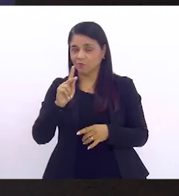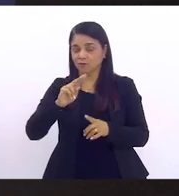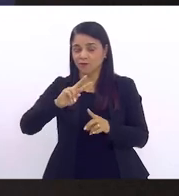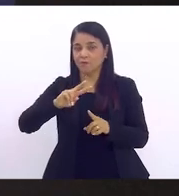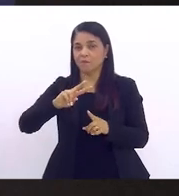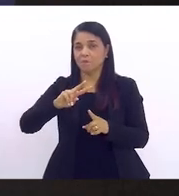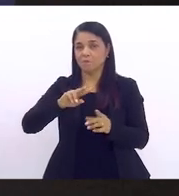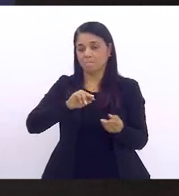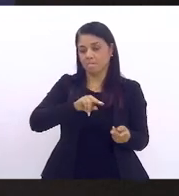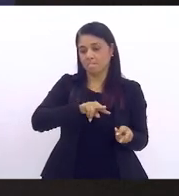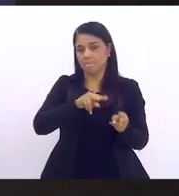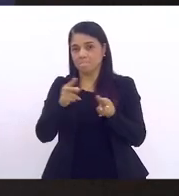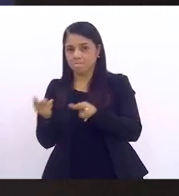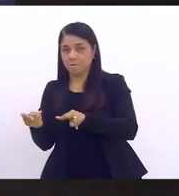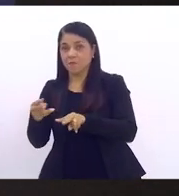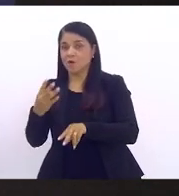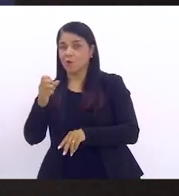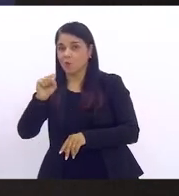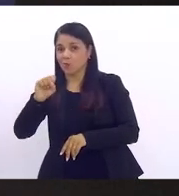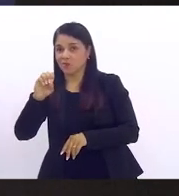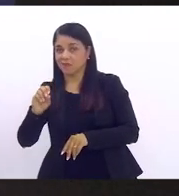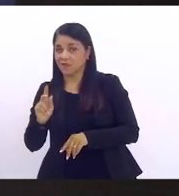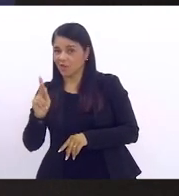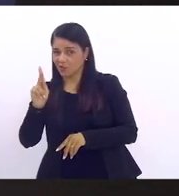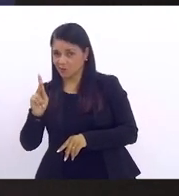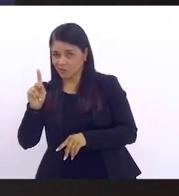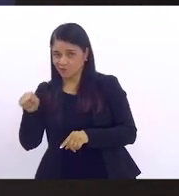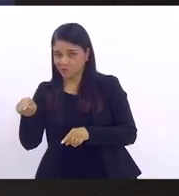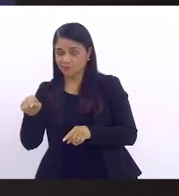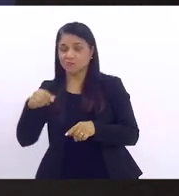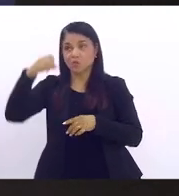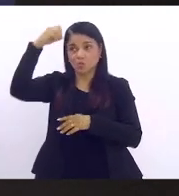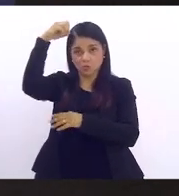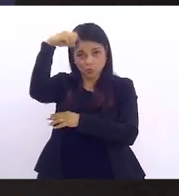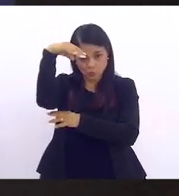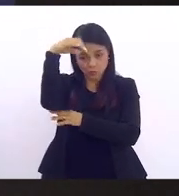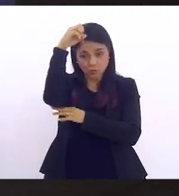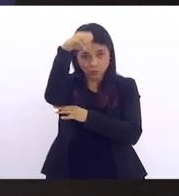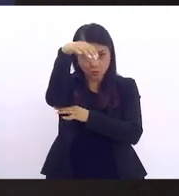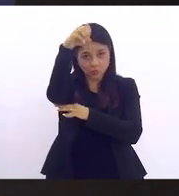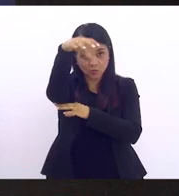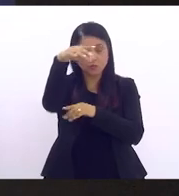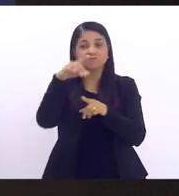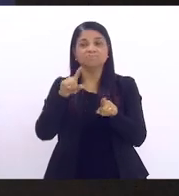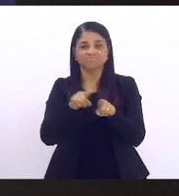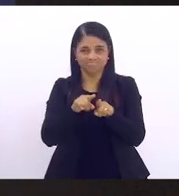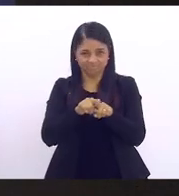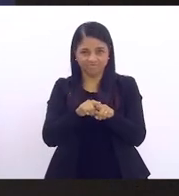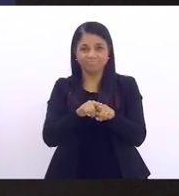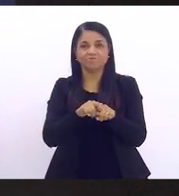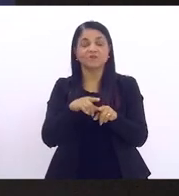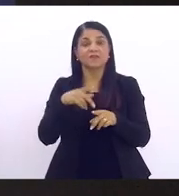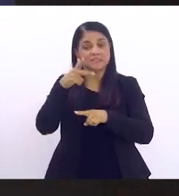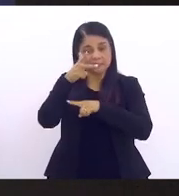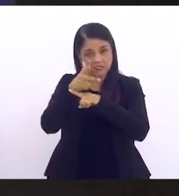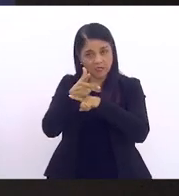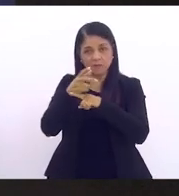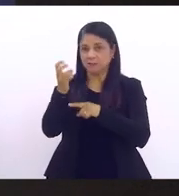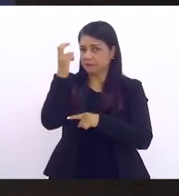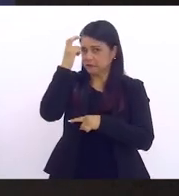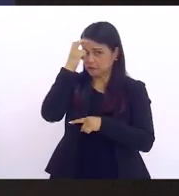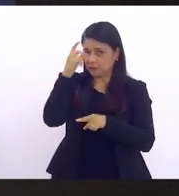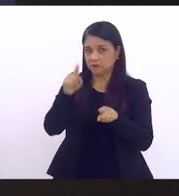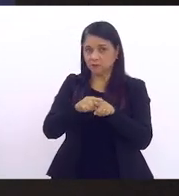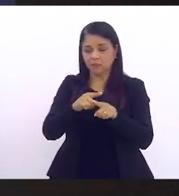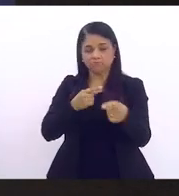hora a Dutra vai ser 100% iluminada assim como alguns trechos urbanos aqui da da da 101 câmeras inteligentes rodovias